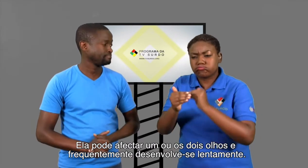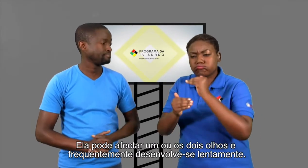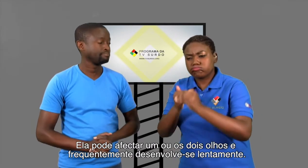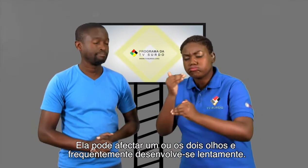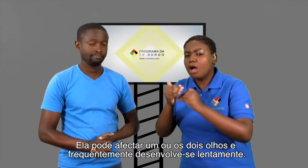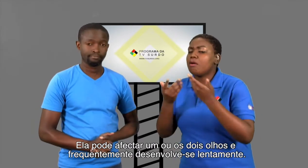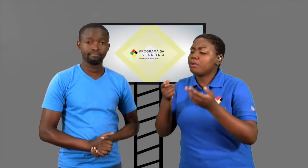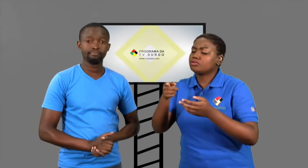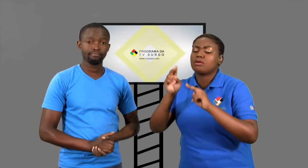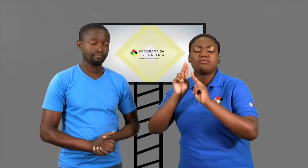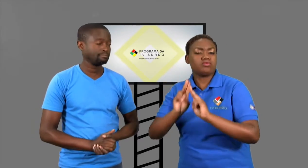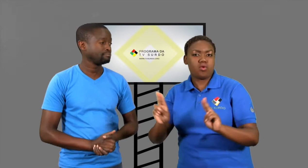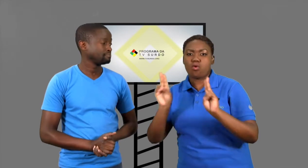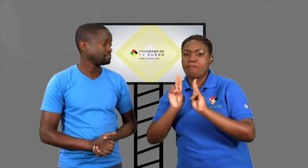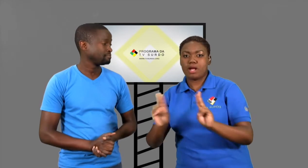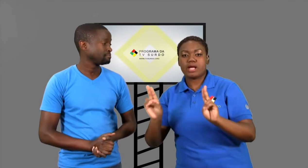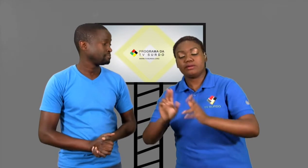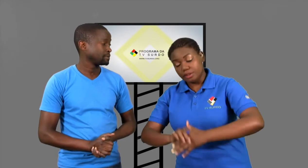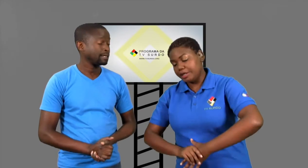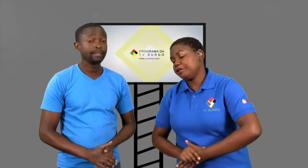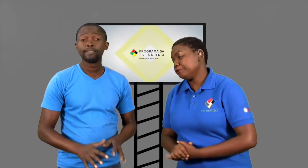lentamente.